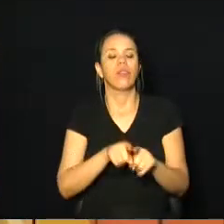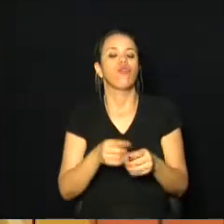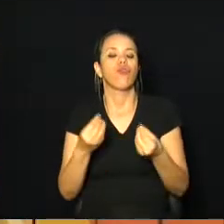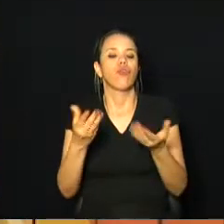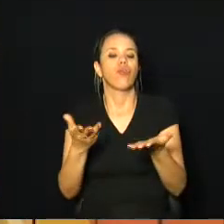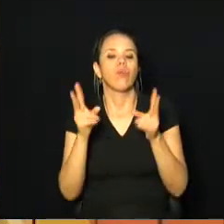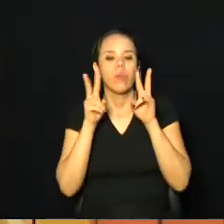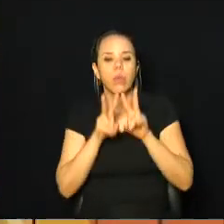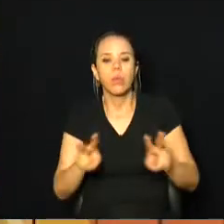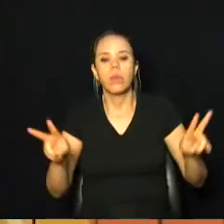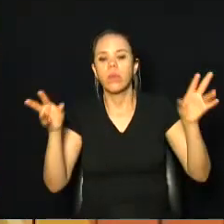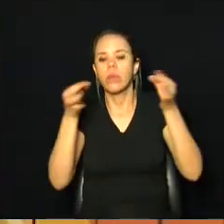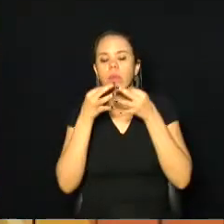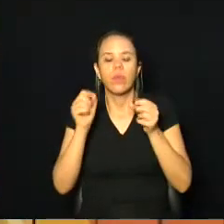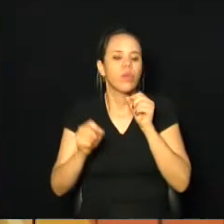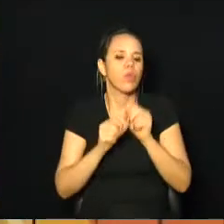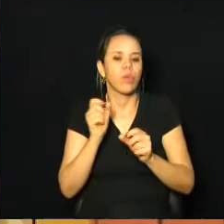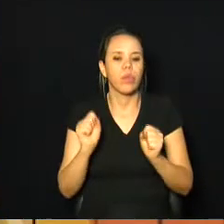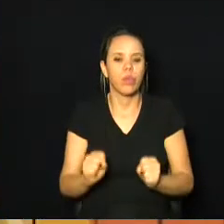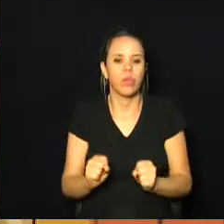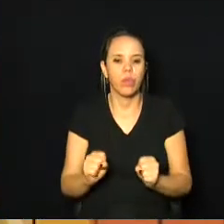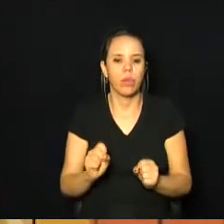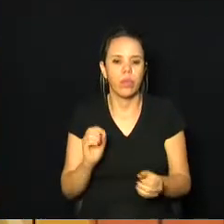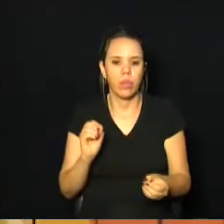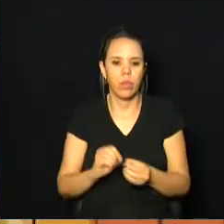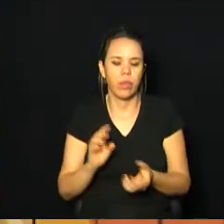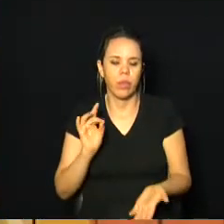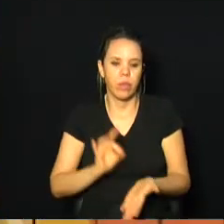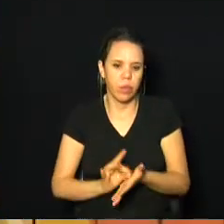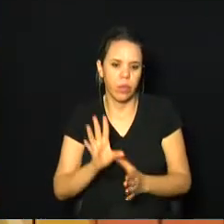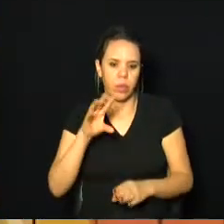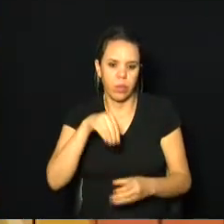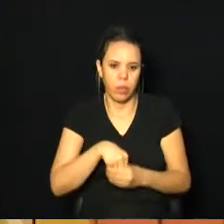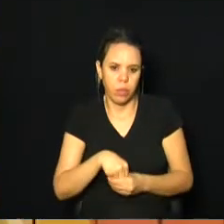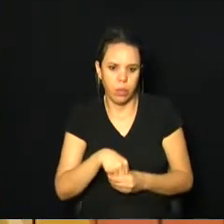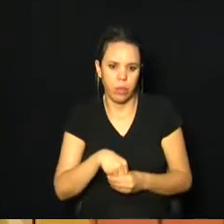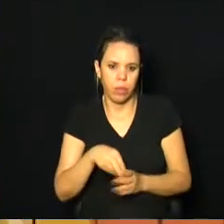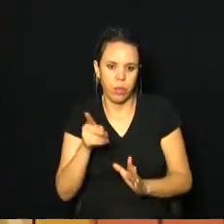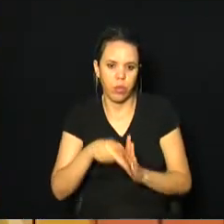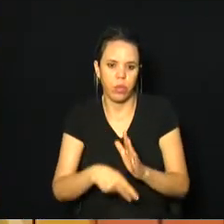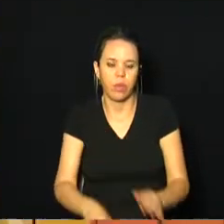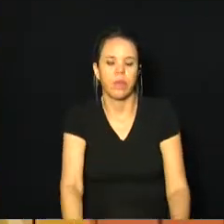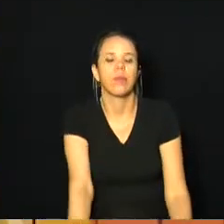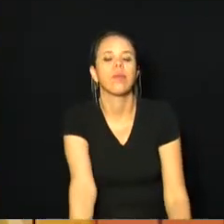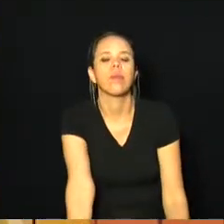uma visão do que pode ser realizado dentro destes projetos?